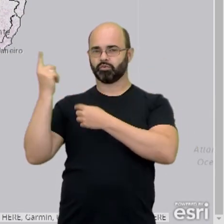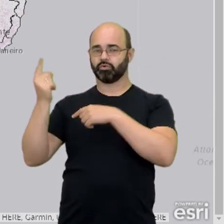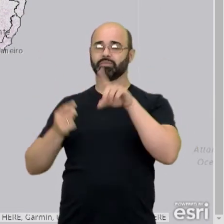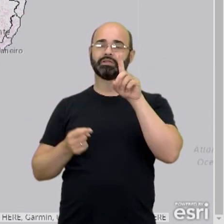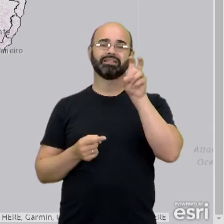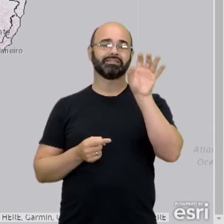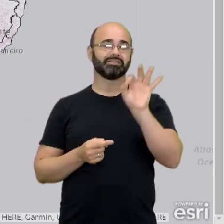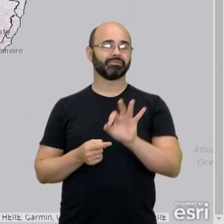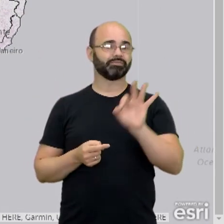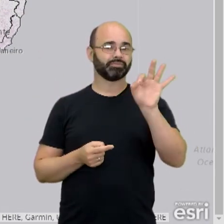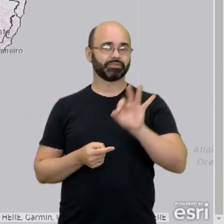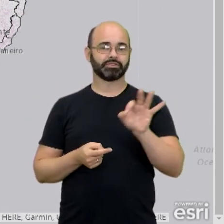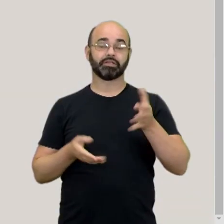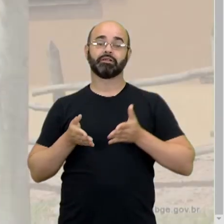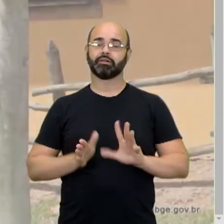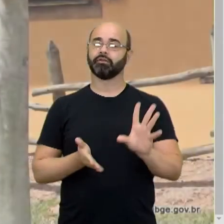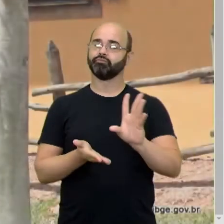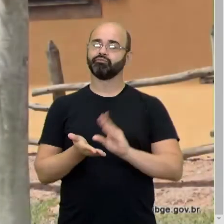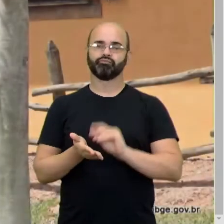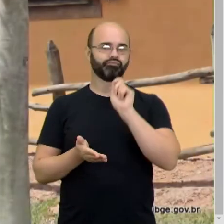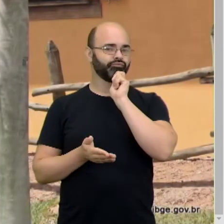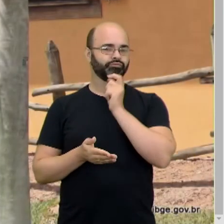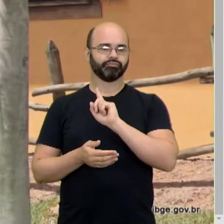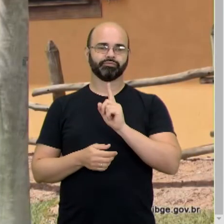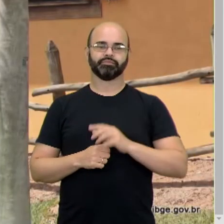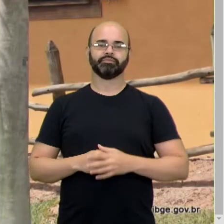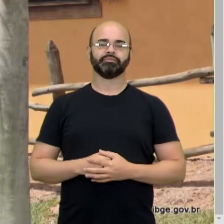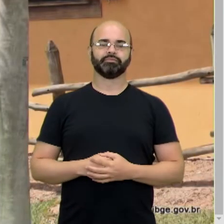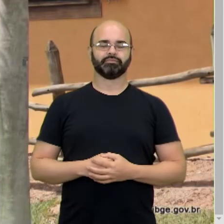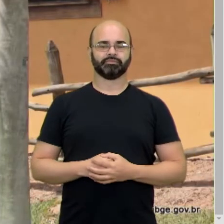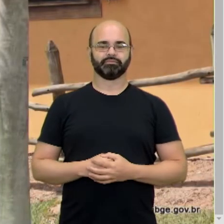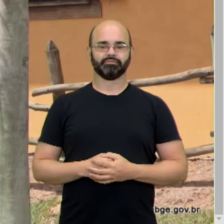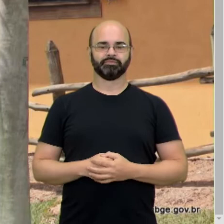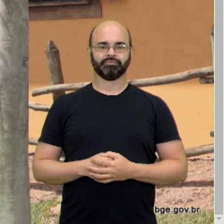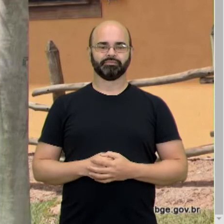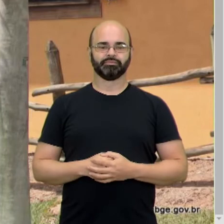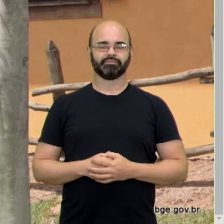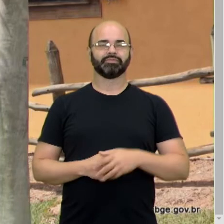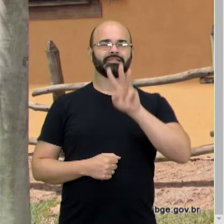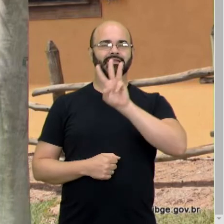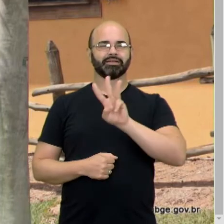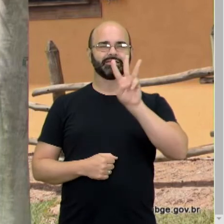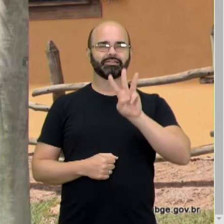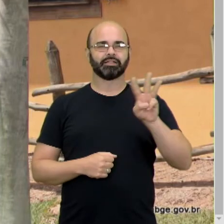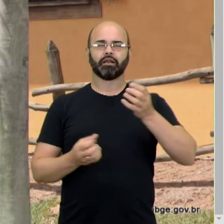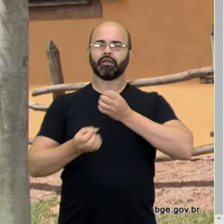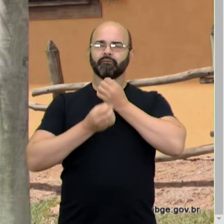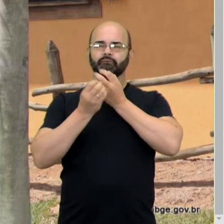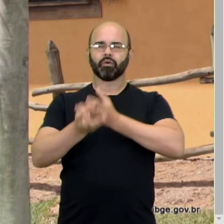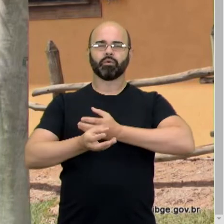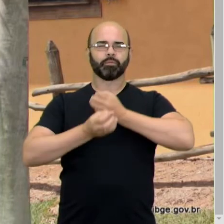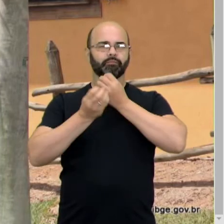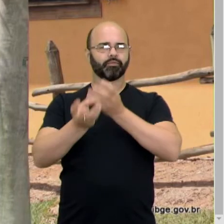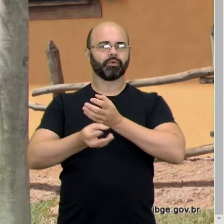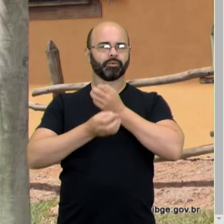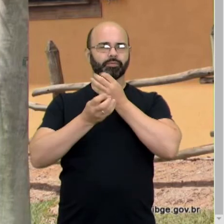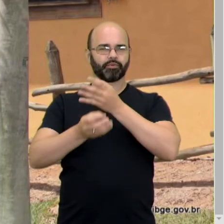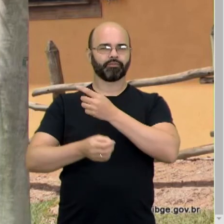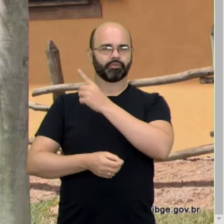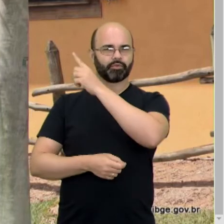registro de nascimento. Então vejam como esse site tem diversas informações. Aí temos outra aí com